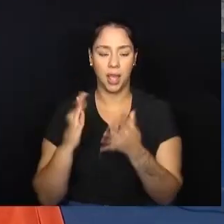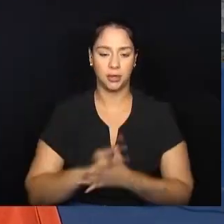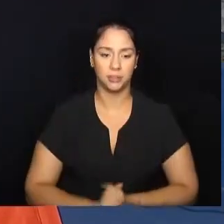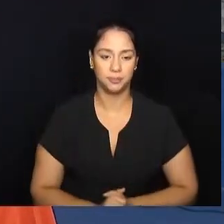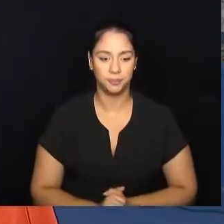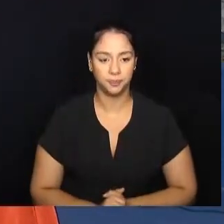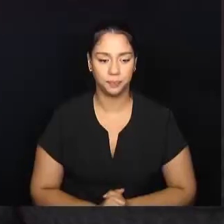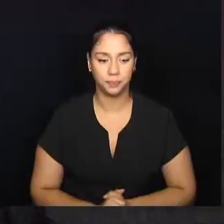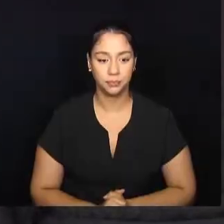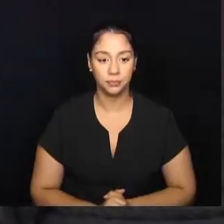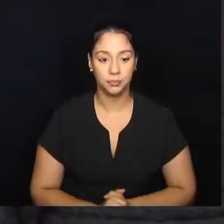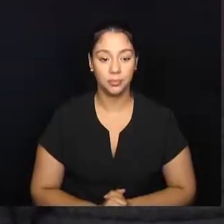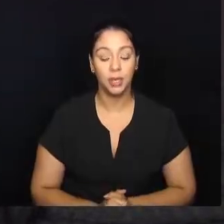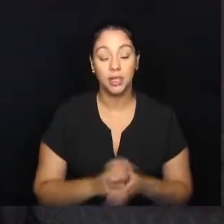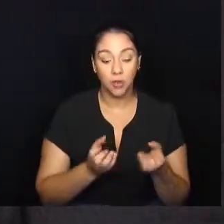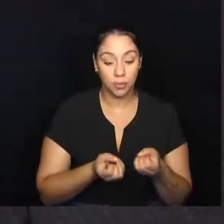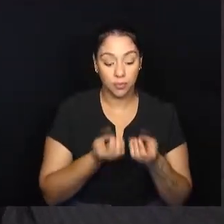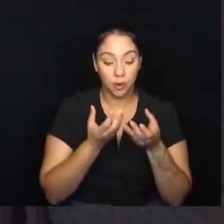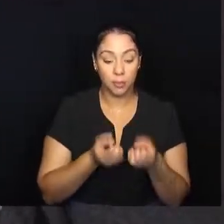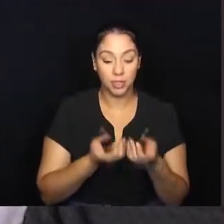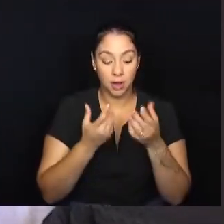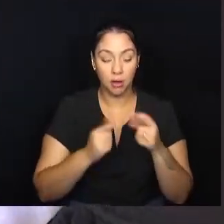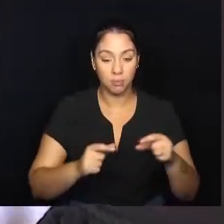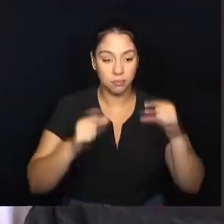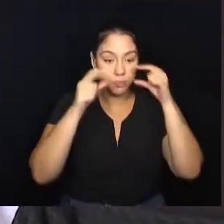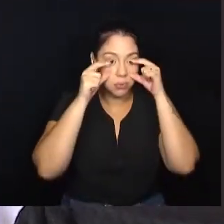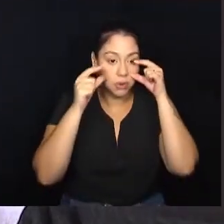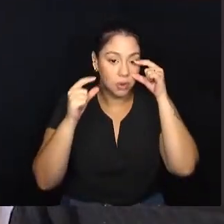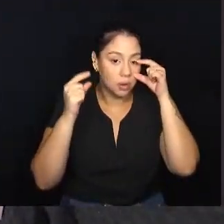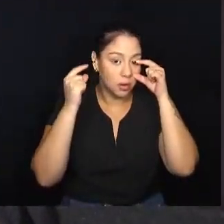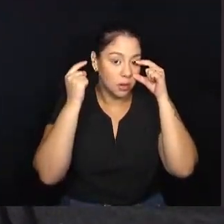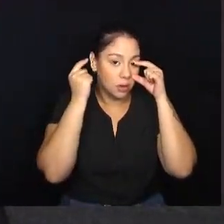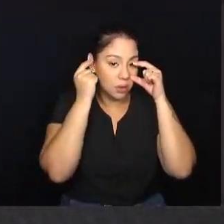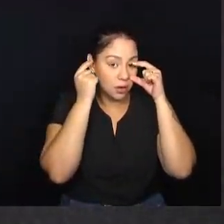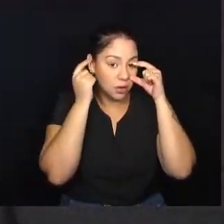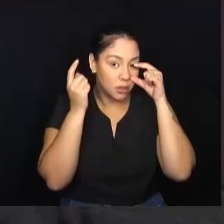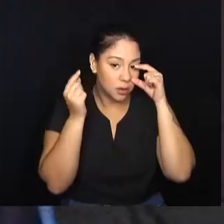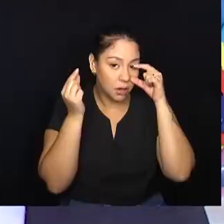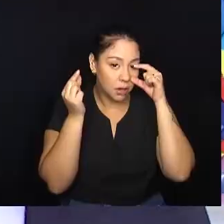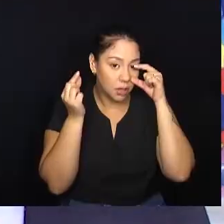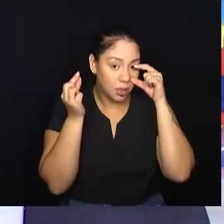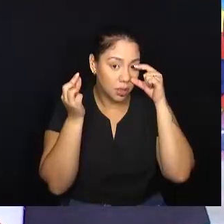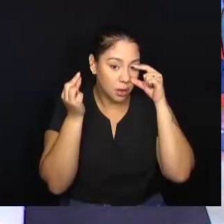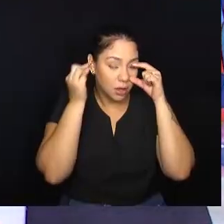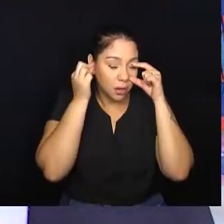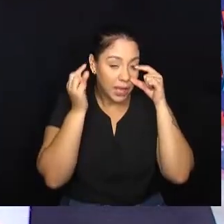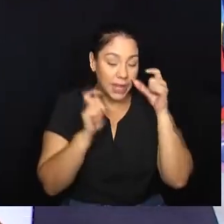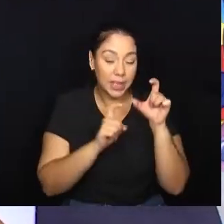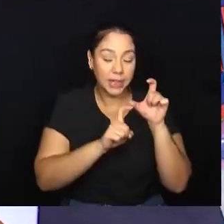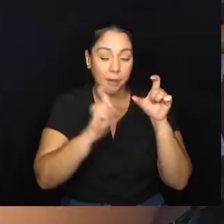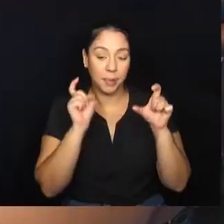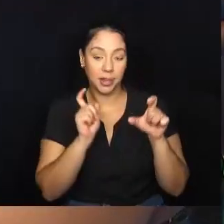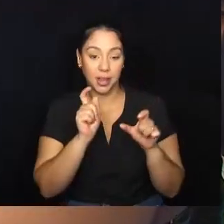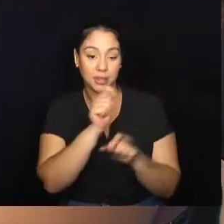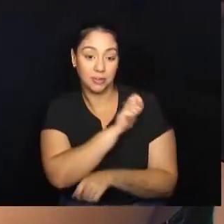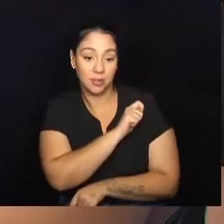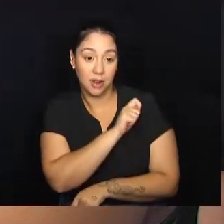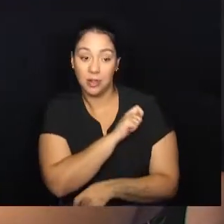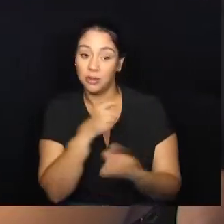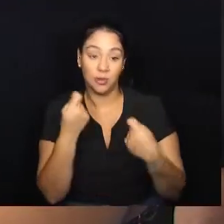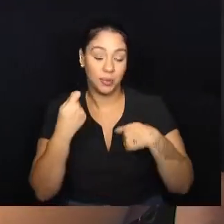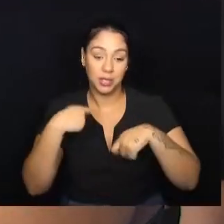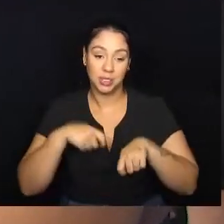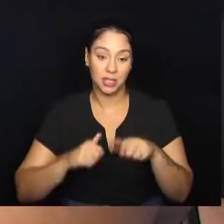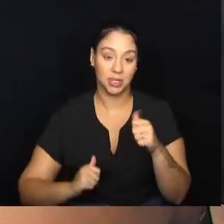com seus familiares as informações são recebidas através de um fone fixado O que traz Independência para as crianças